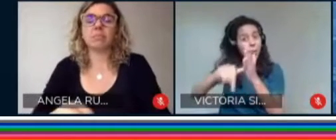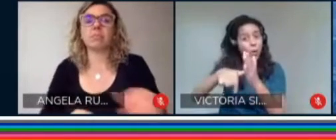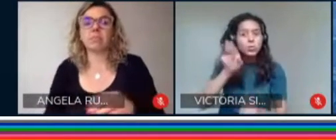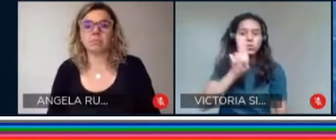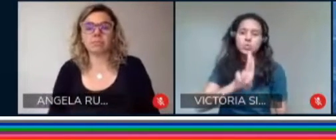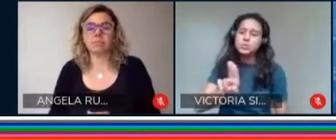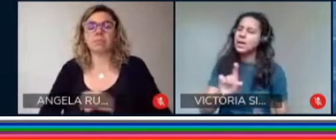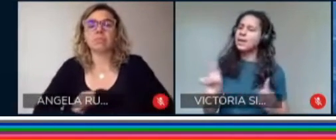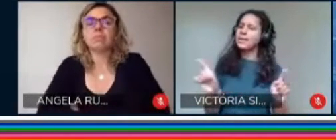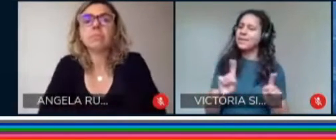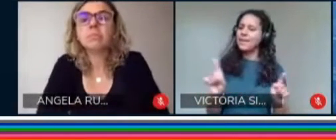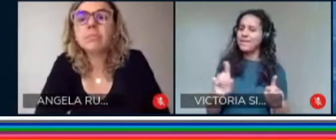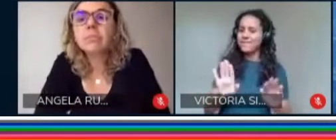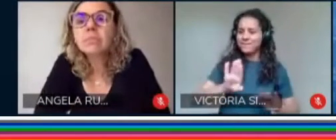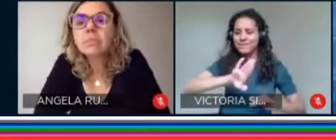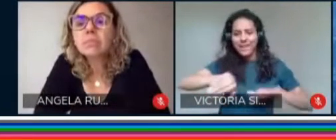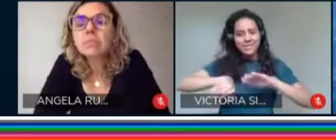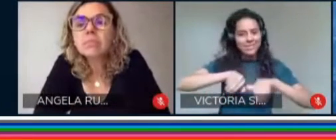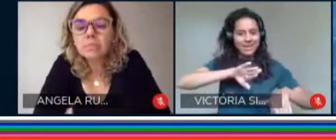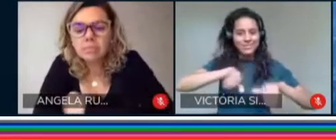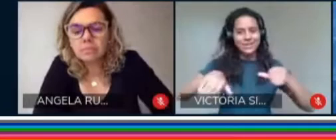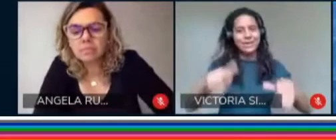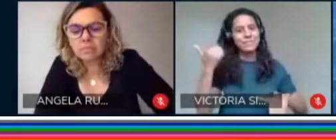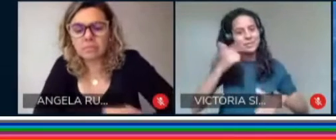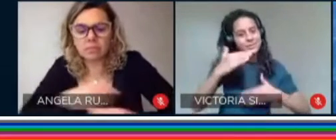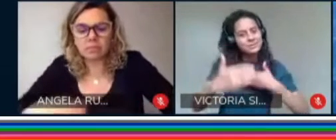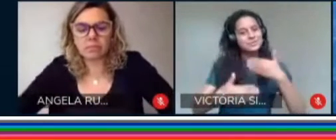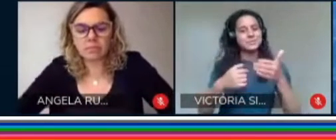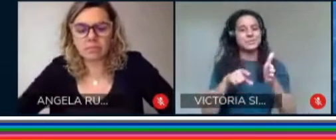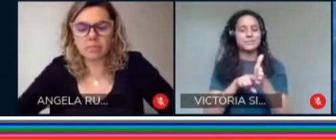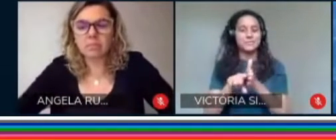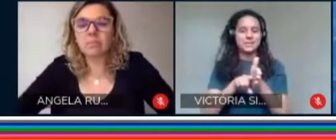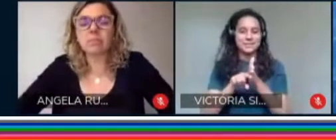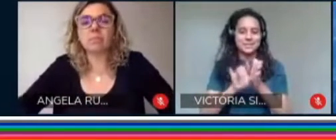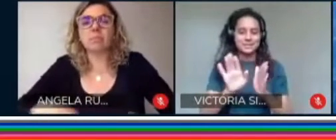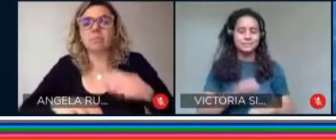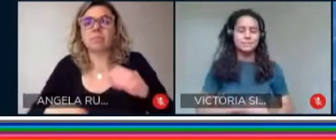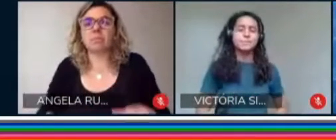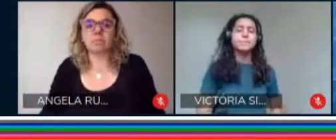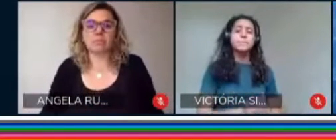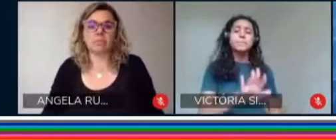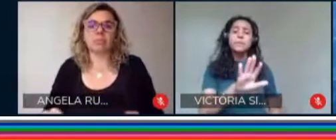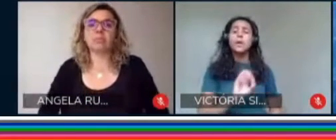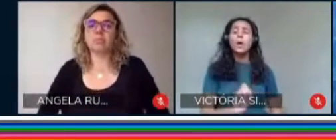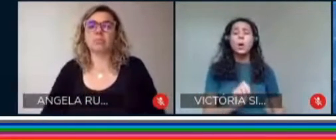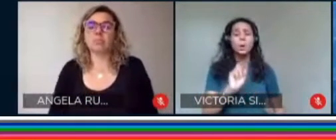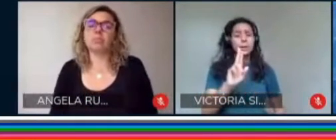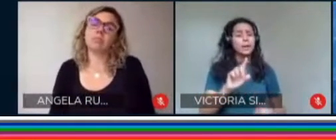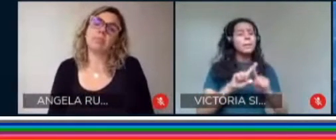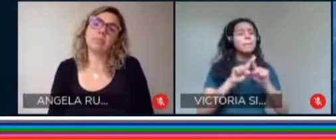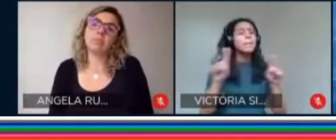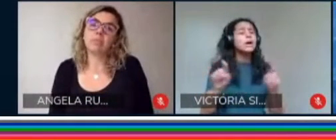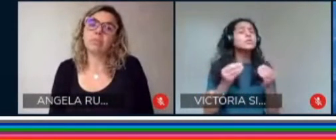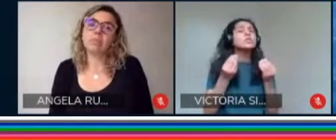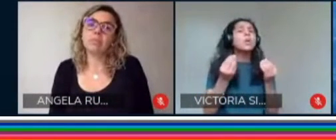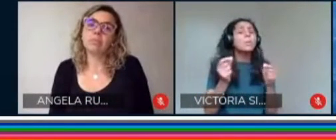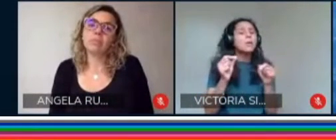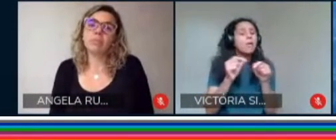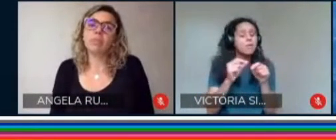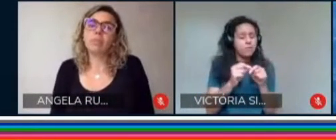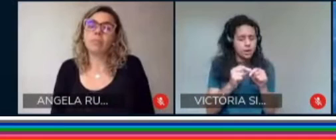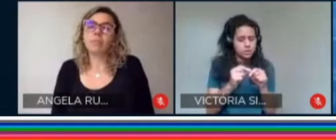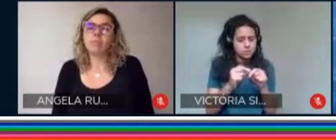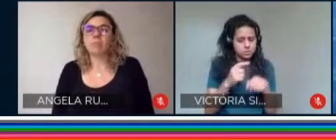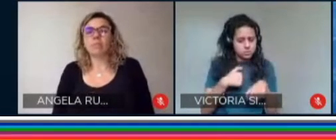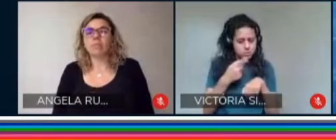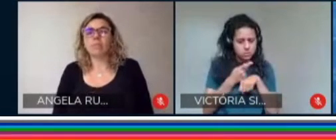Então, onde que eu faço a busca por essa revisão de literatura, né? O que é isso? Como é que eu vou encontrar aquilo que eu